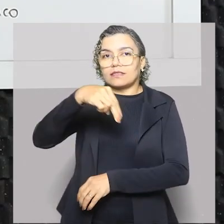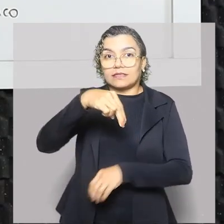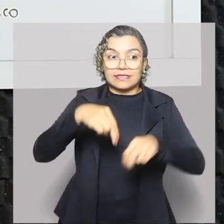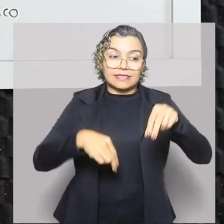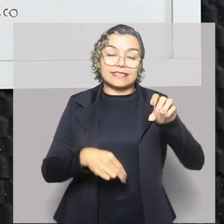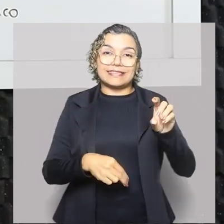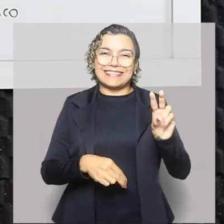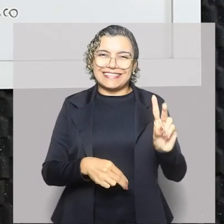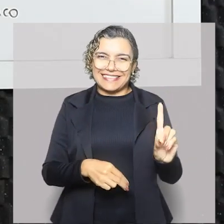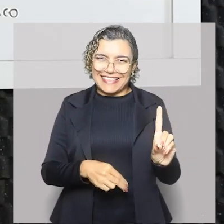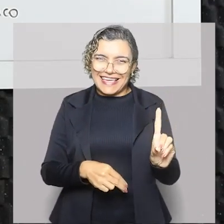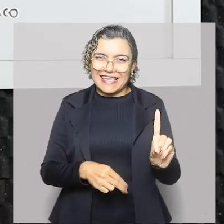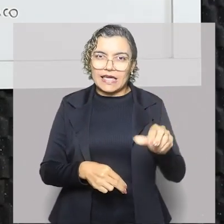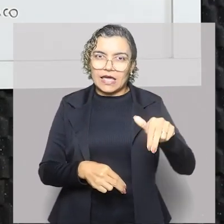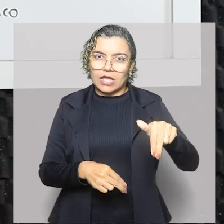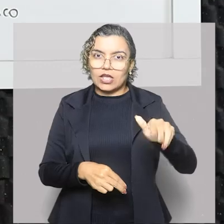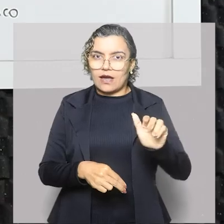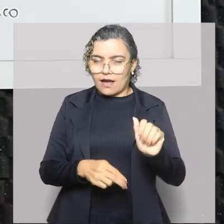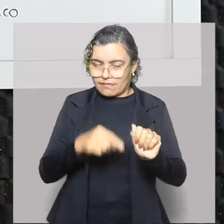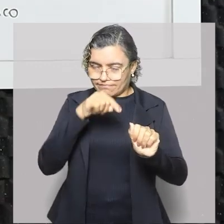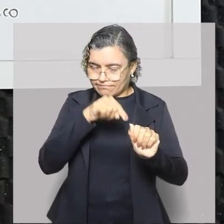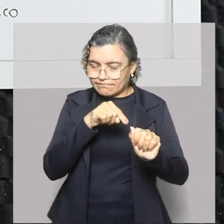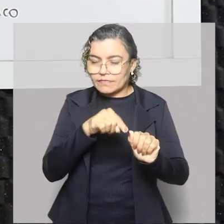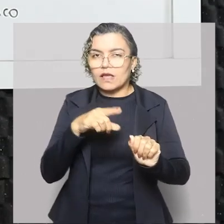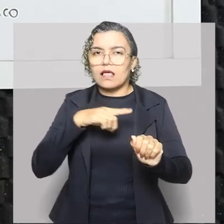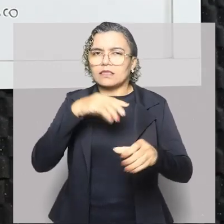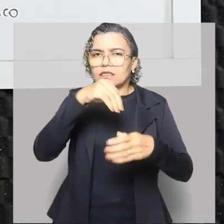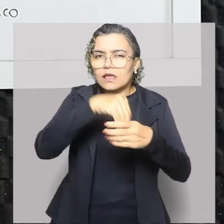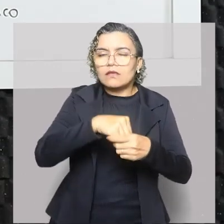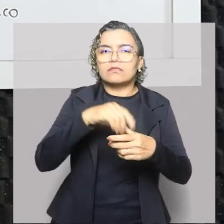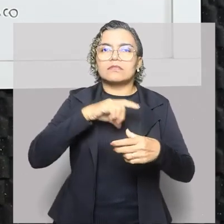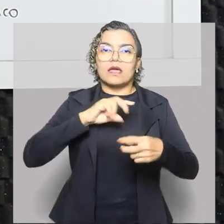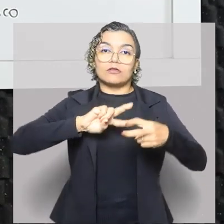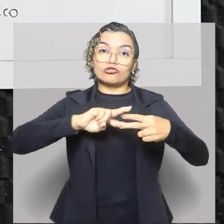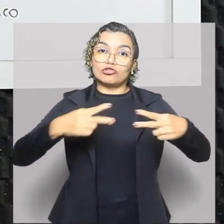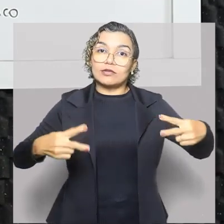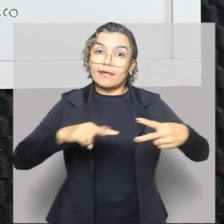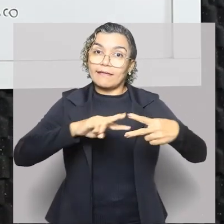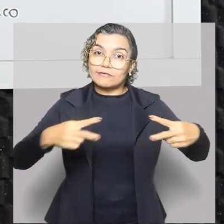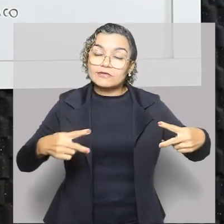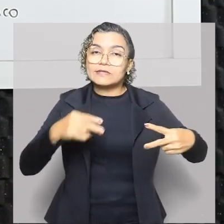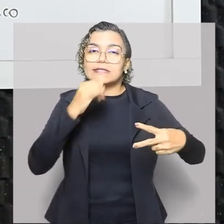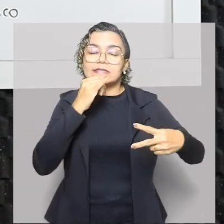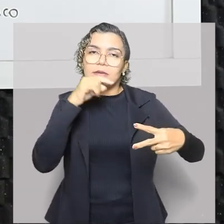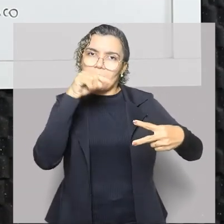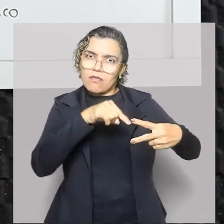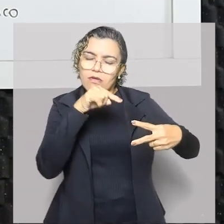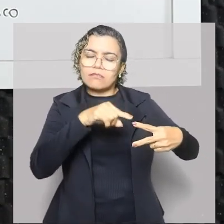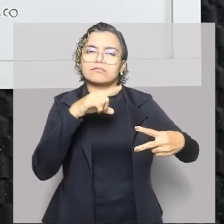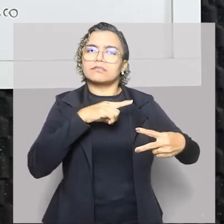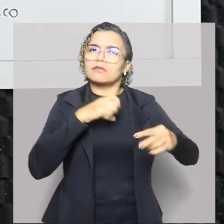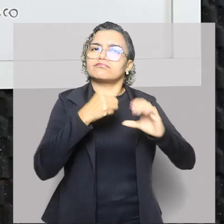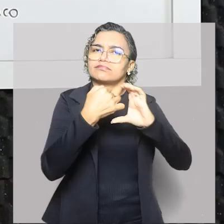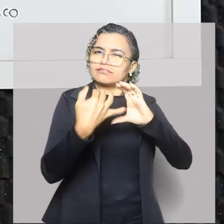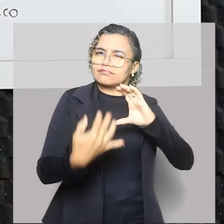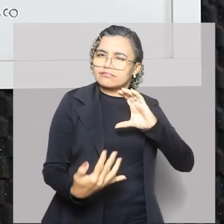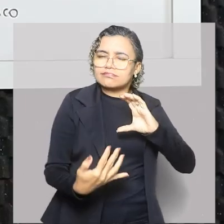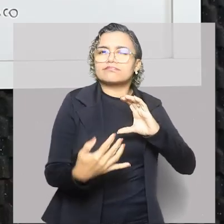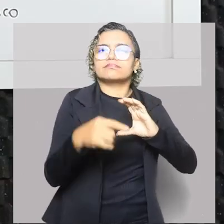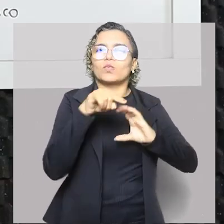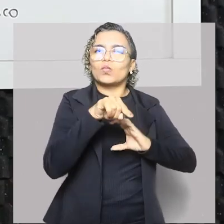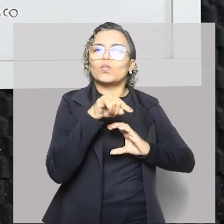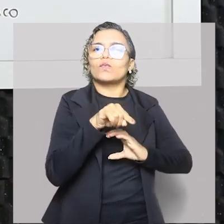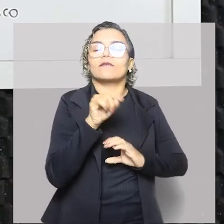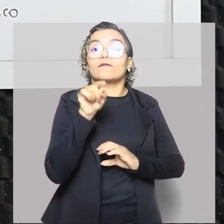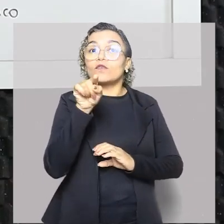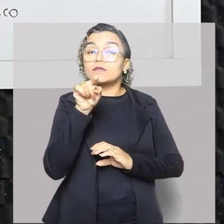O DNA é onde você guarda, de fato, as suas informações genéticas. É nele que você tem ali as características que vão